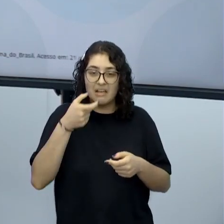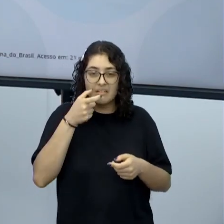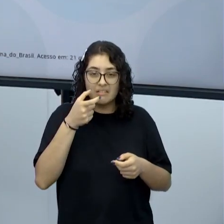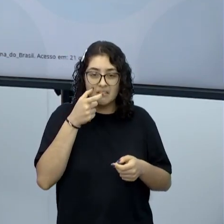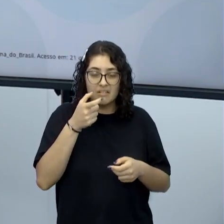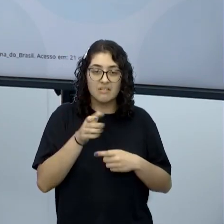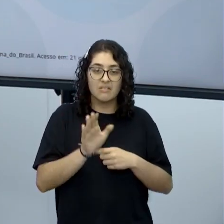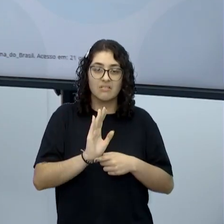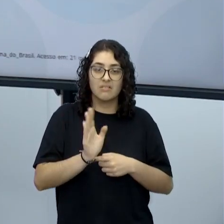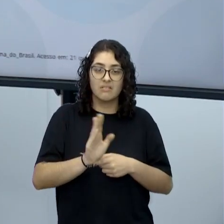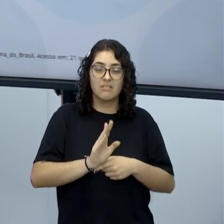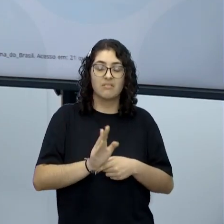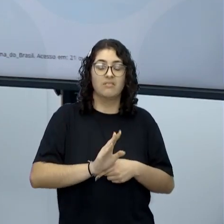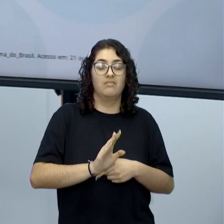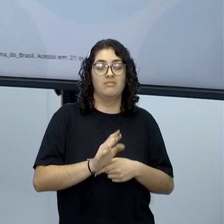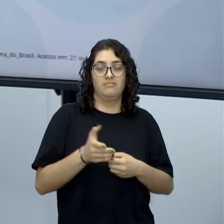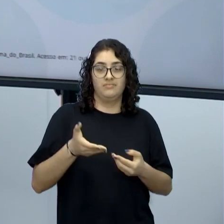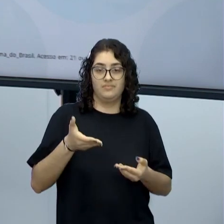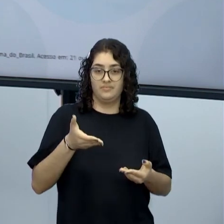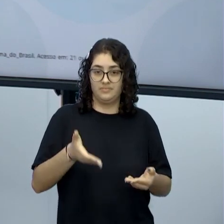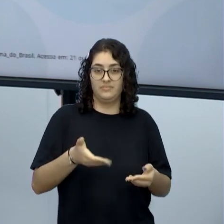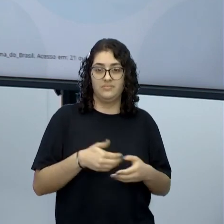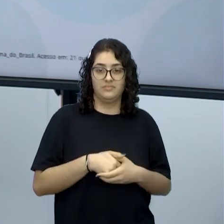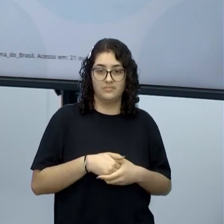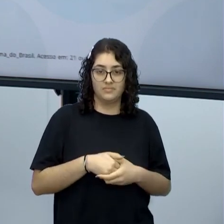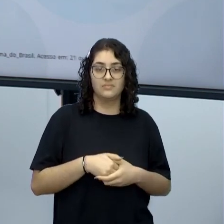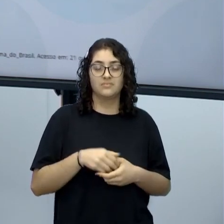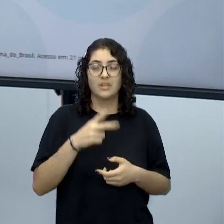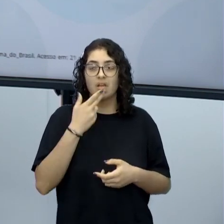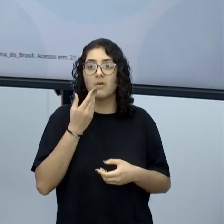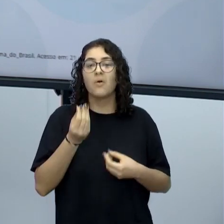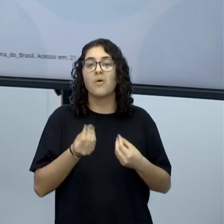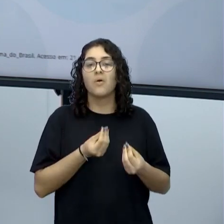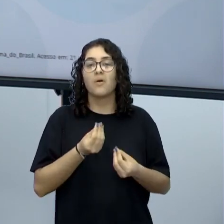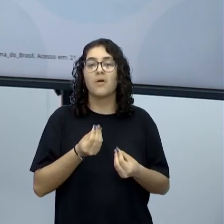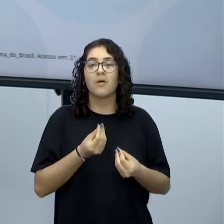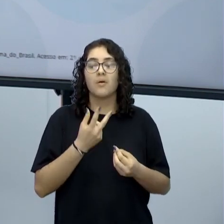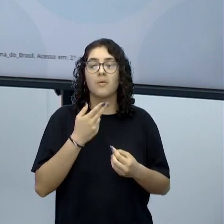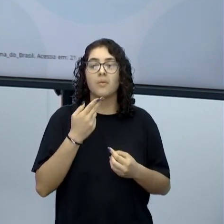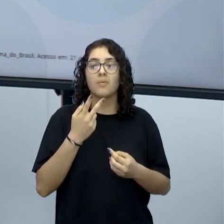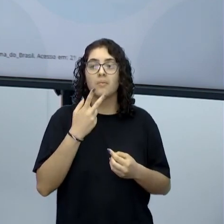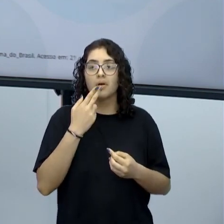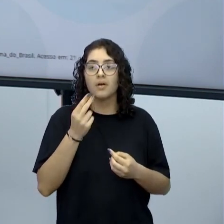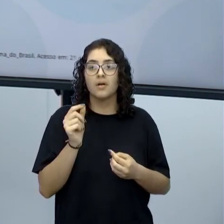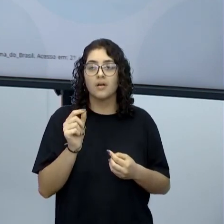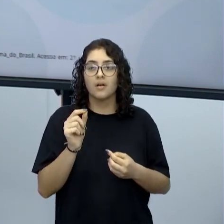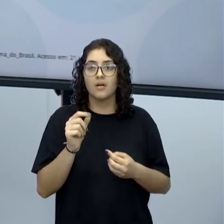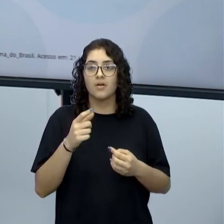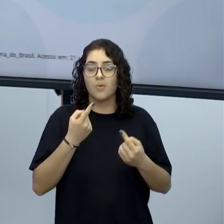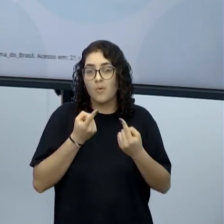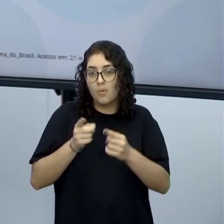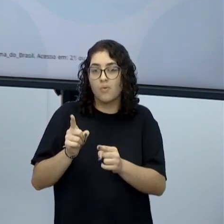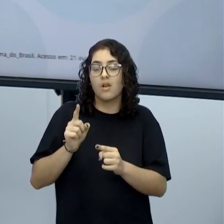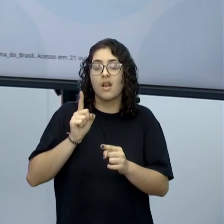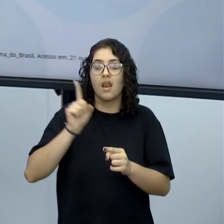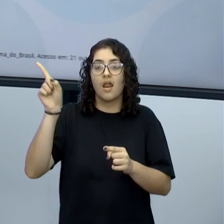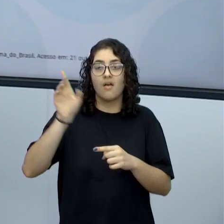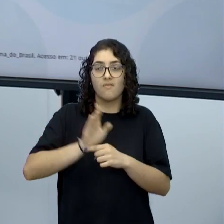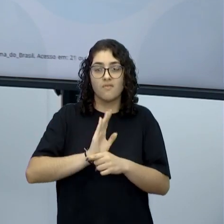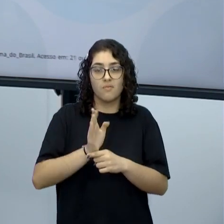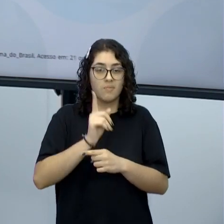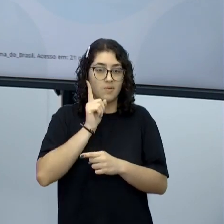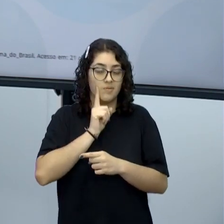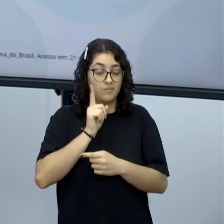poder, né, ter contato com esse tipo de... para poder, de alguma forma, combater o filme norte-americano. E